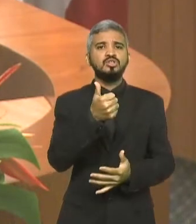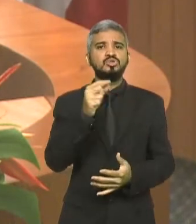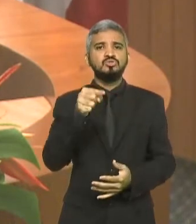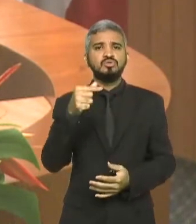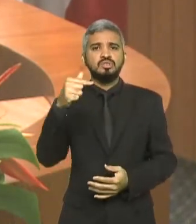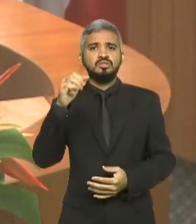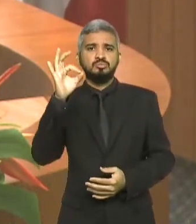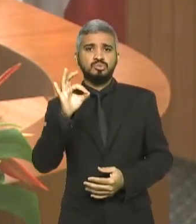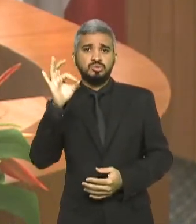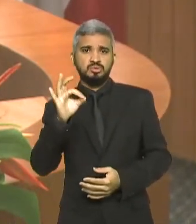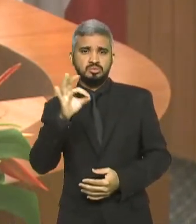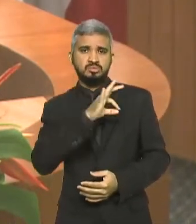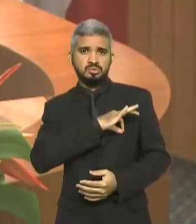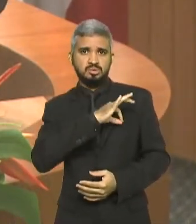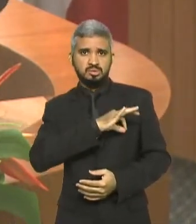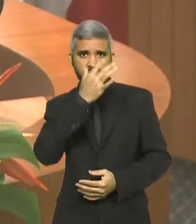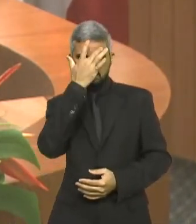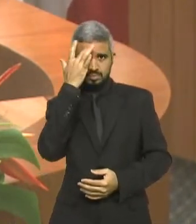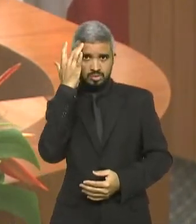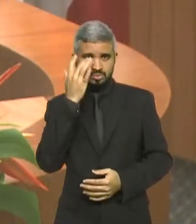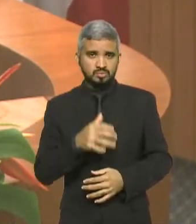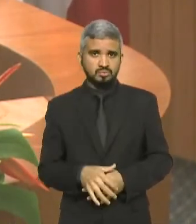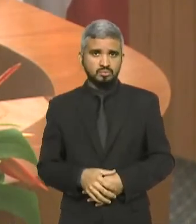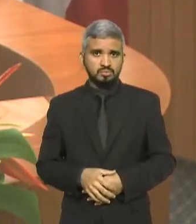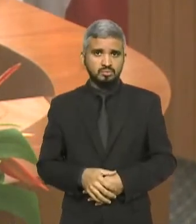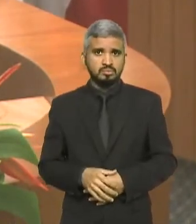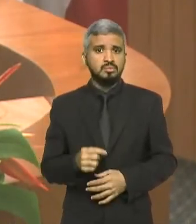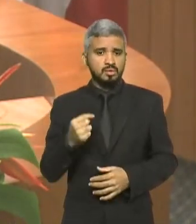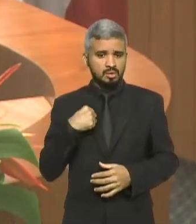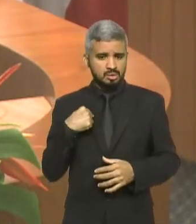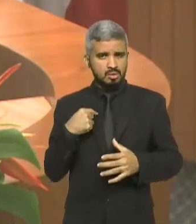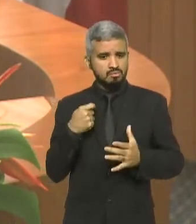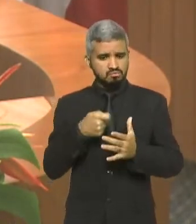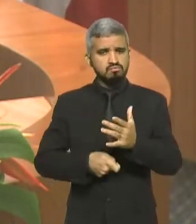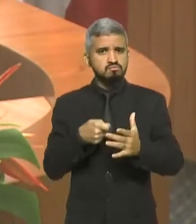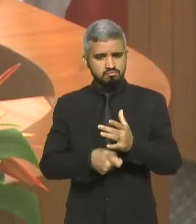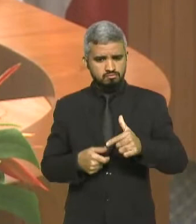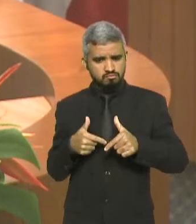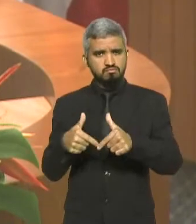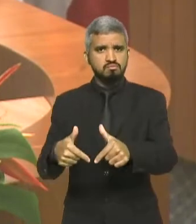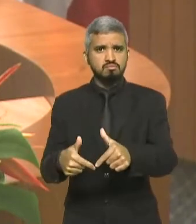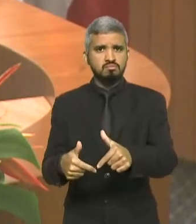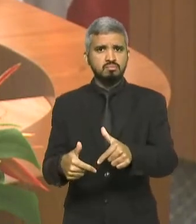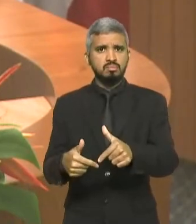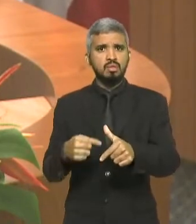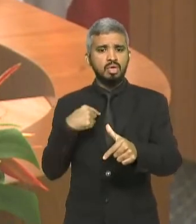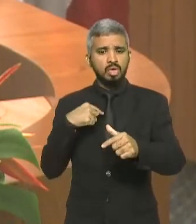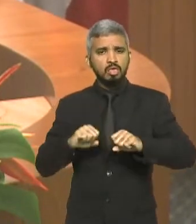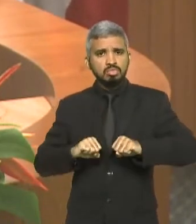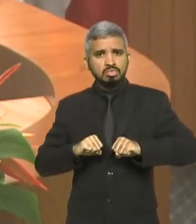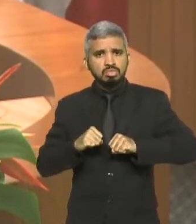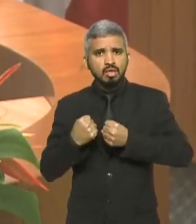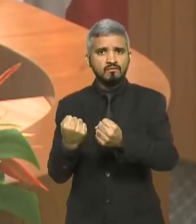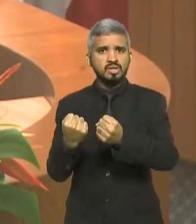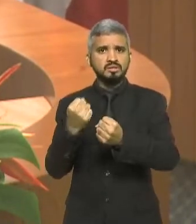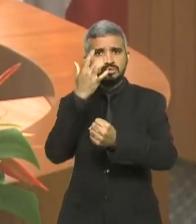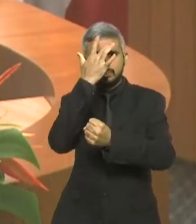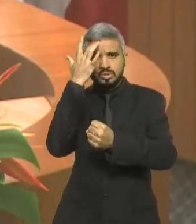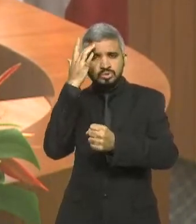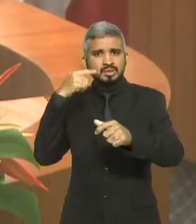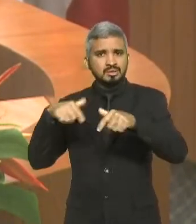judicializado. E estamos fazendo esse enfrentamento em defesa dos servidores públicos do Estado do